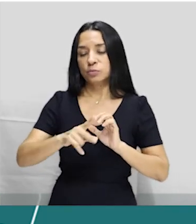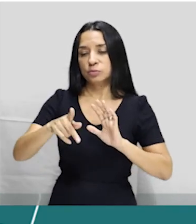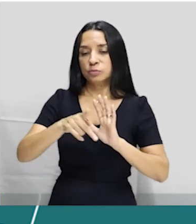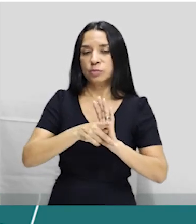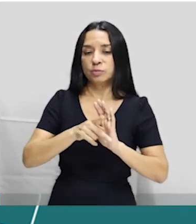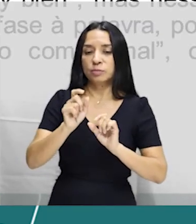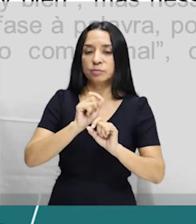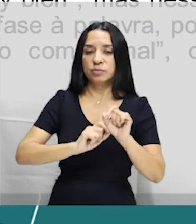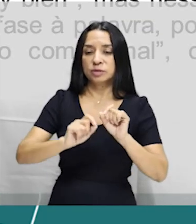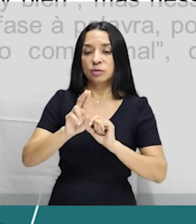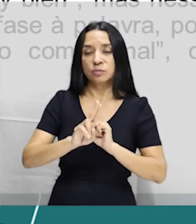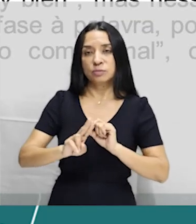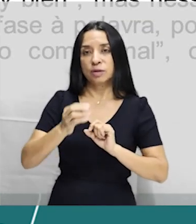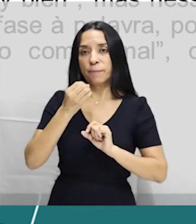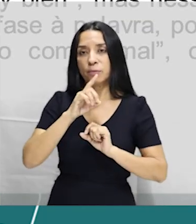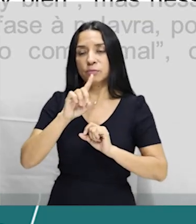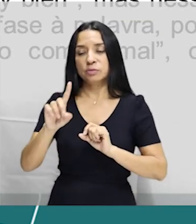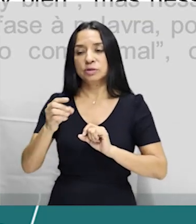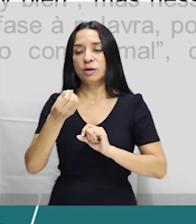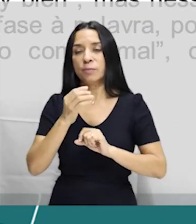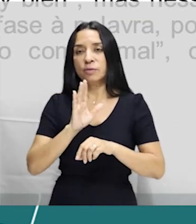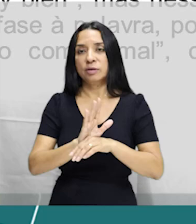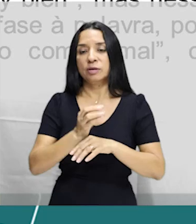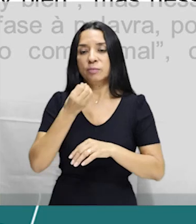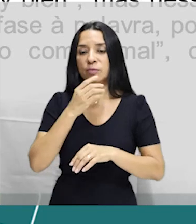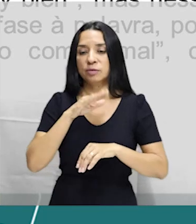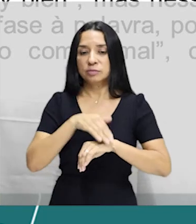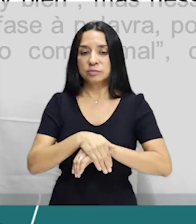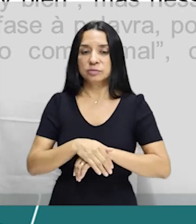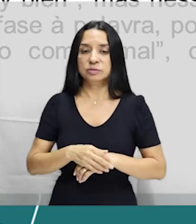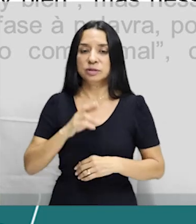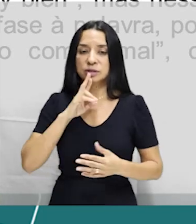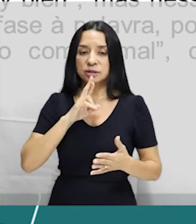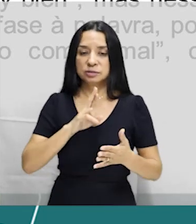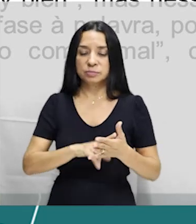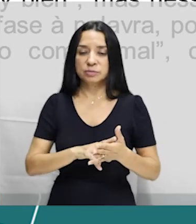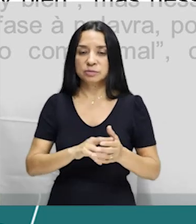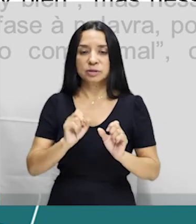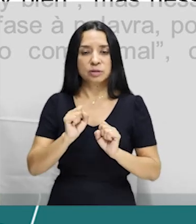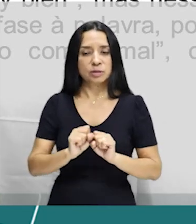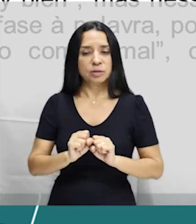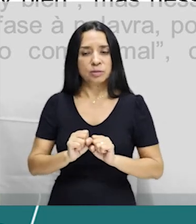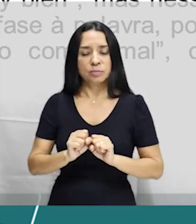e boa noite. Bem, as respostas que eu posso